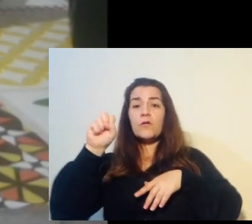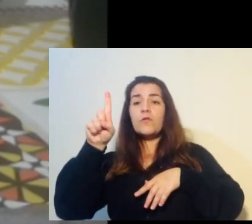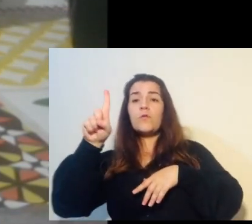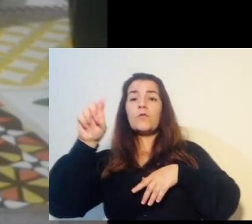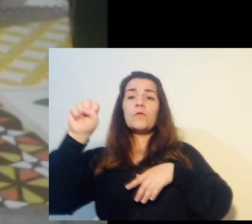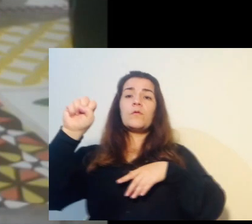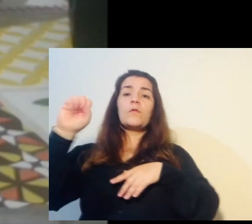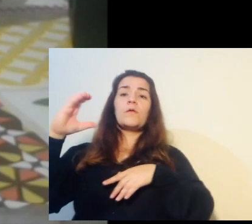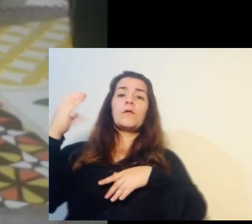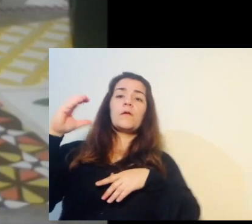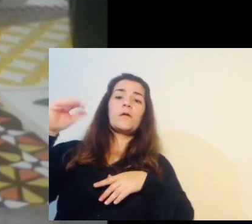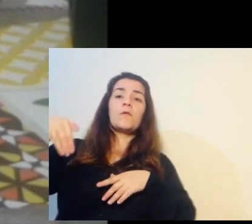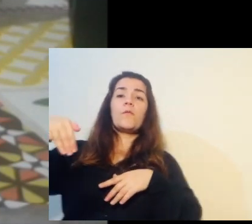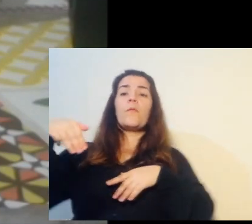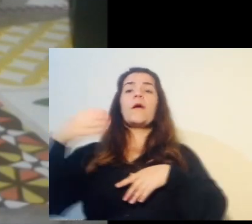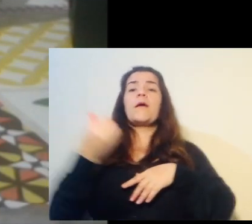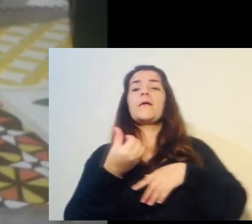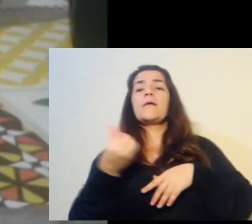18 centímetros.